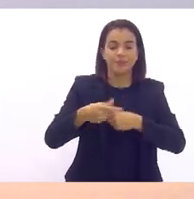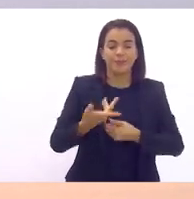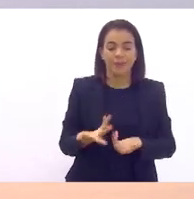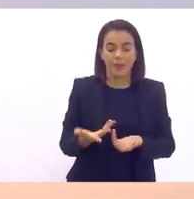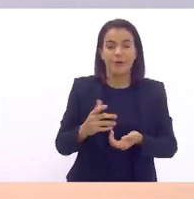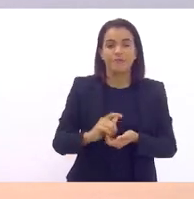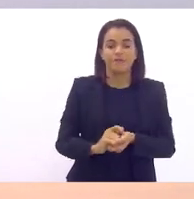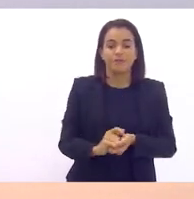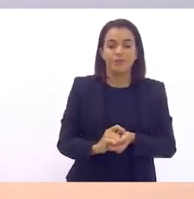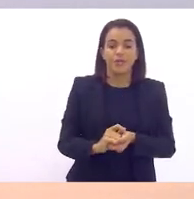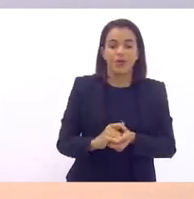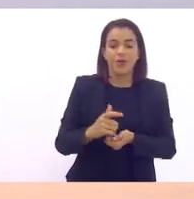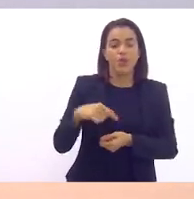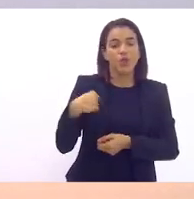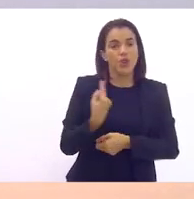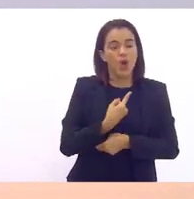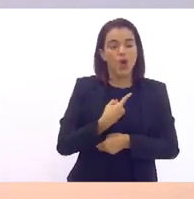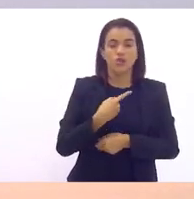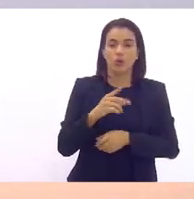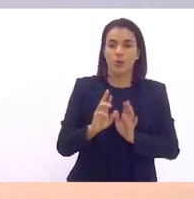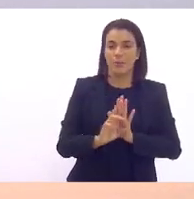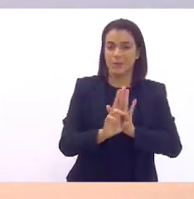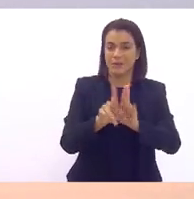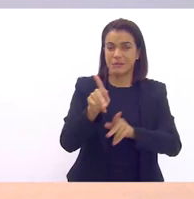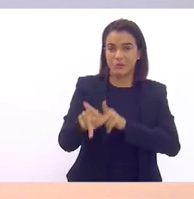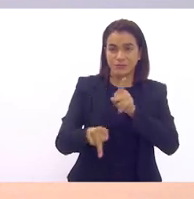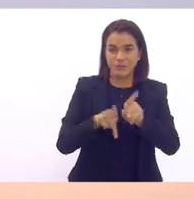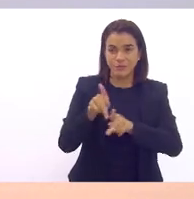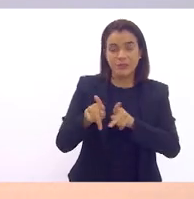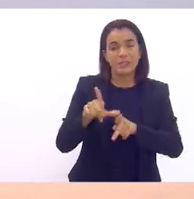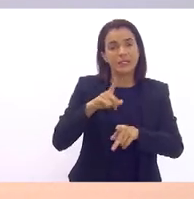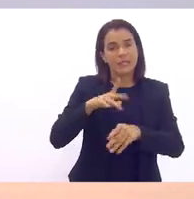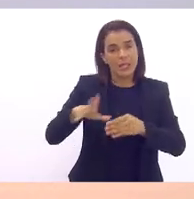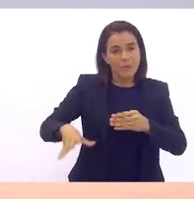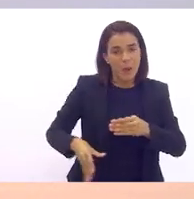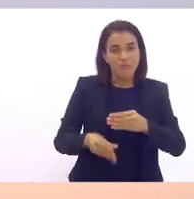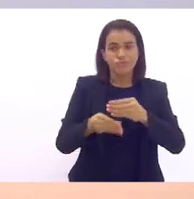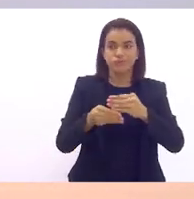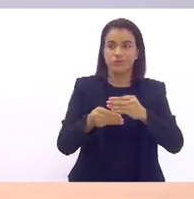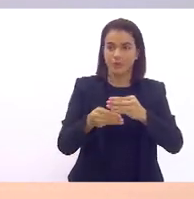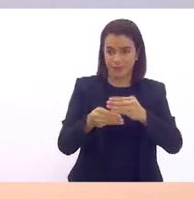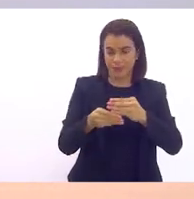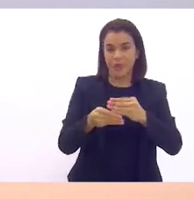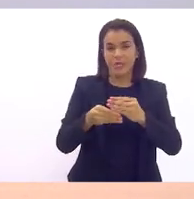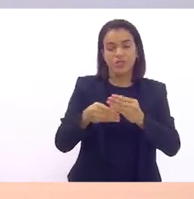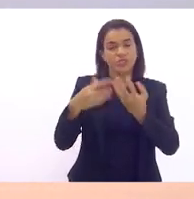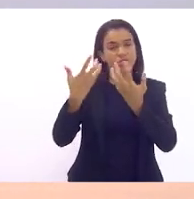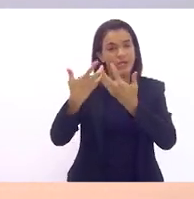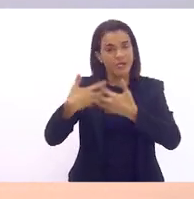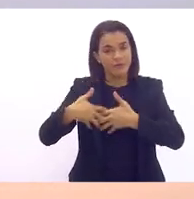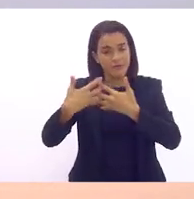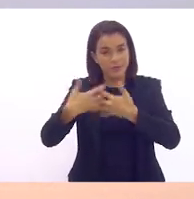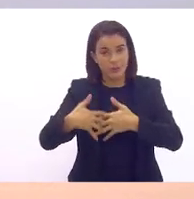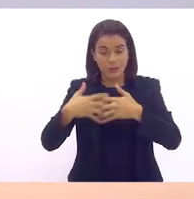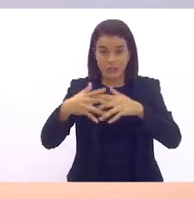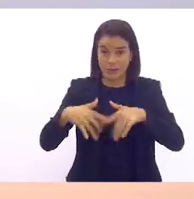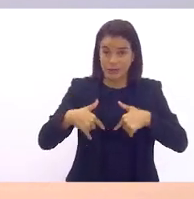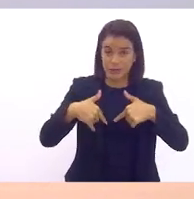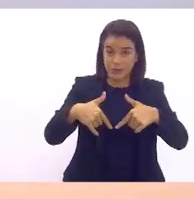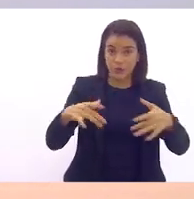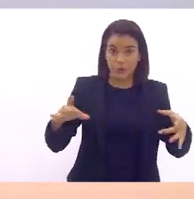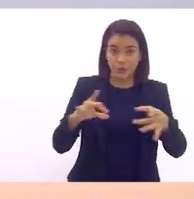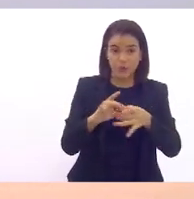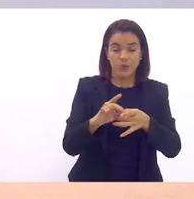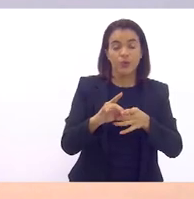como parlamentares Mas essa casa tem um acúmulo de de reflexão e de ações em conjunto com a